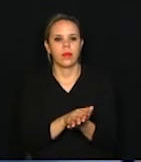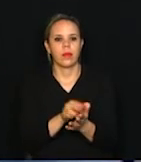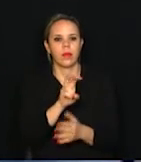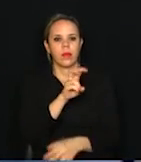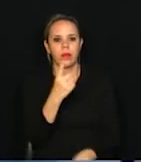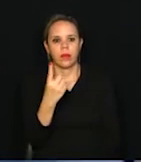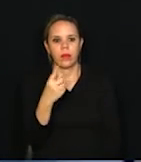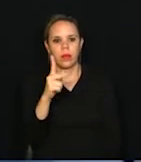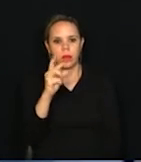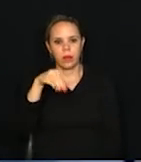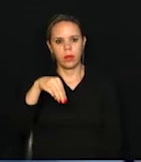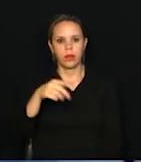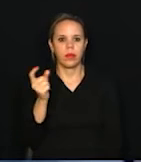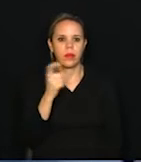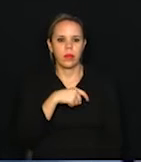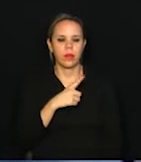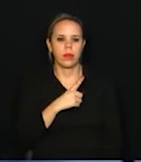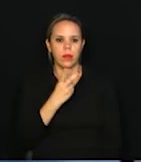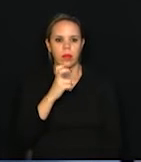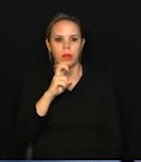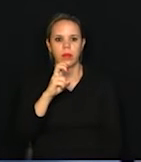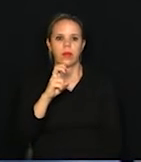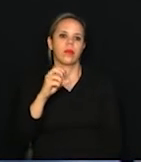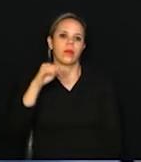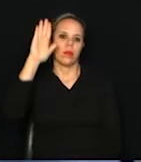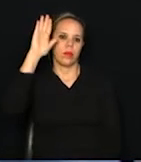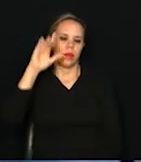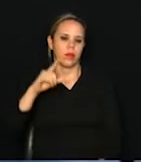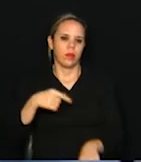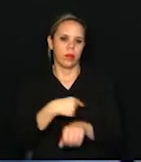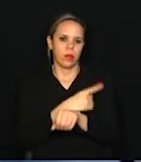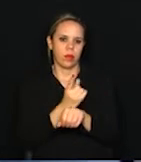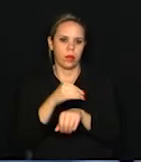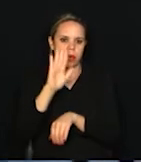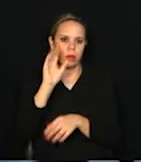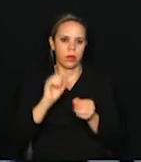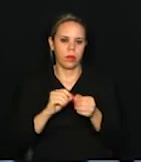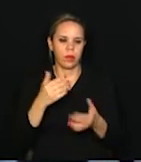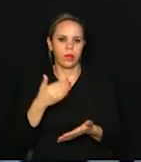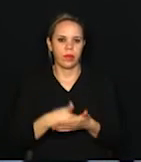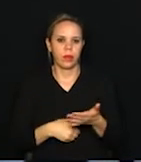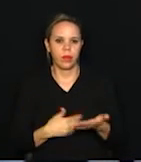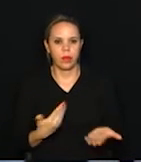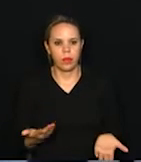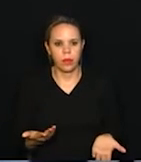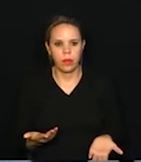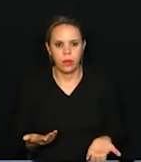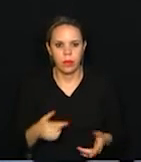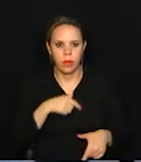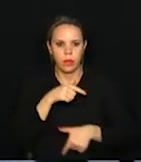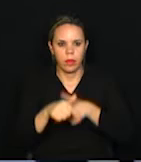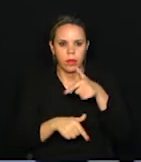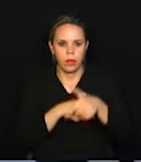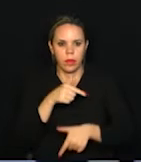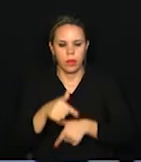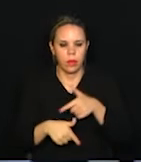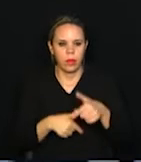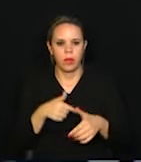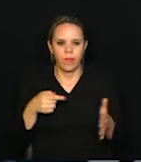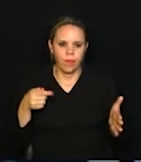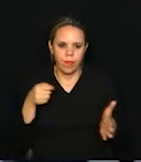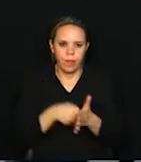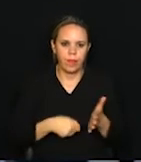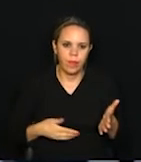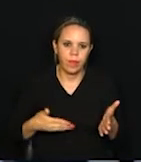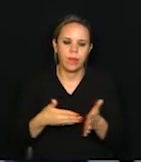51 km, mentira, você estava muito mais, porque o teu odômetro já fez esse desconto. Então, trabalha-se assim com essas tolerâncias.